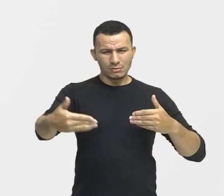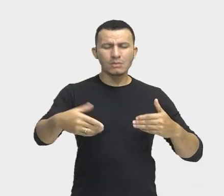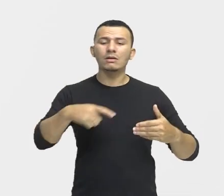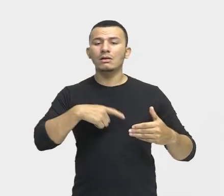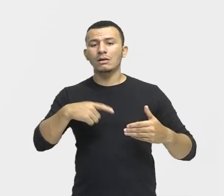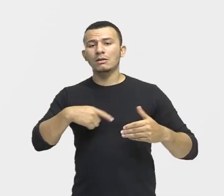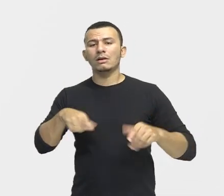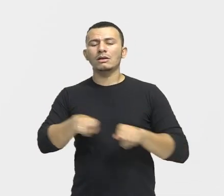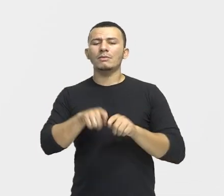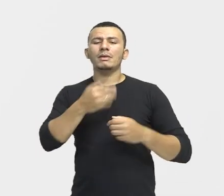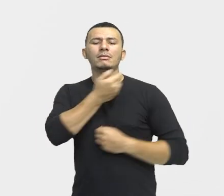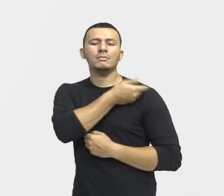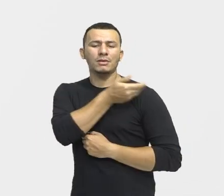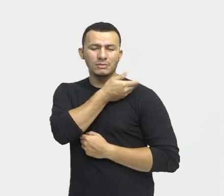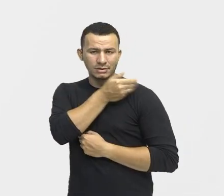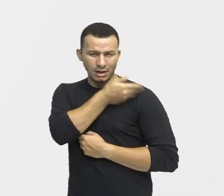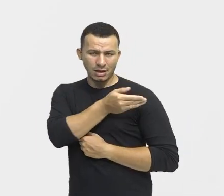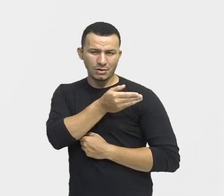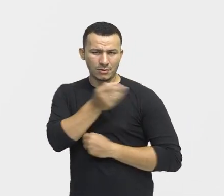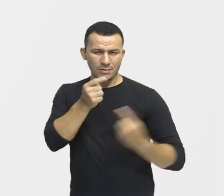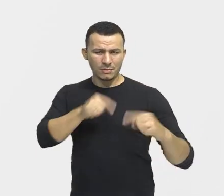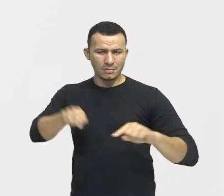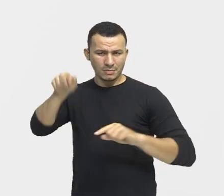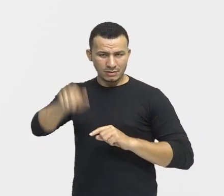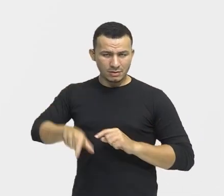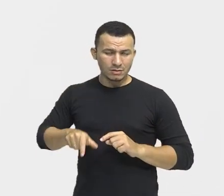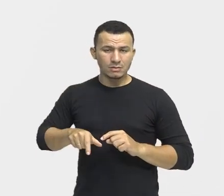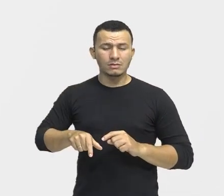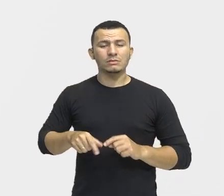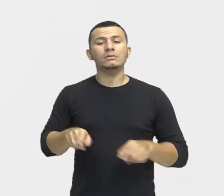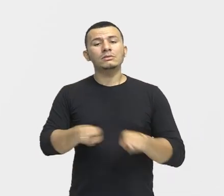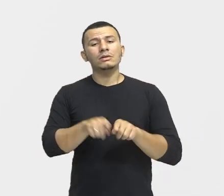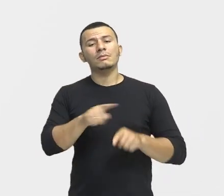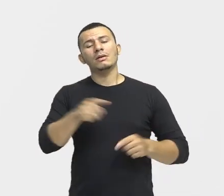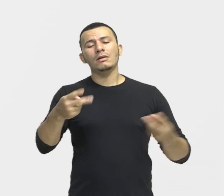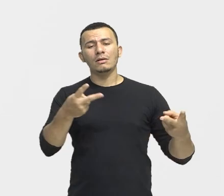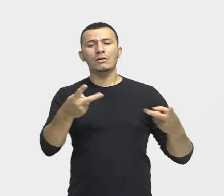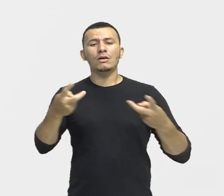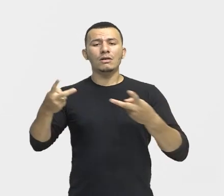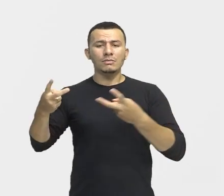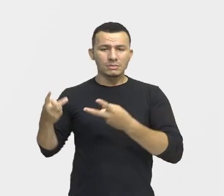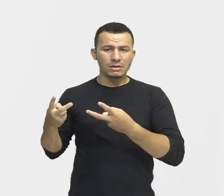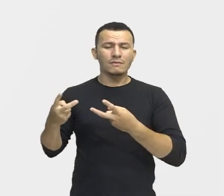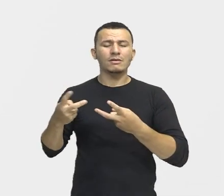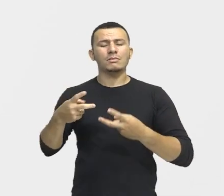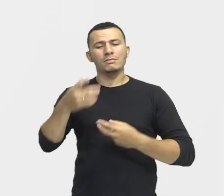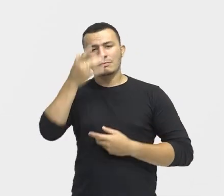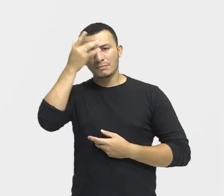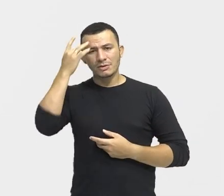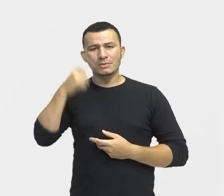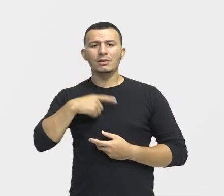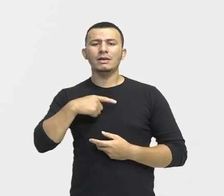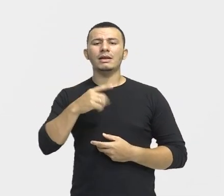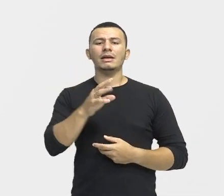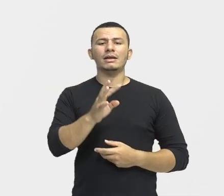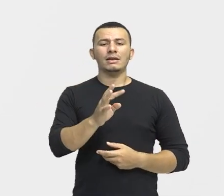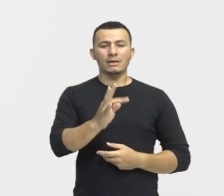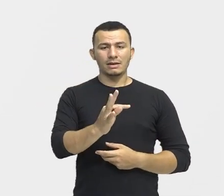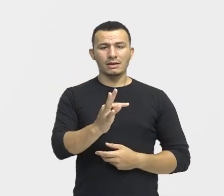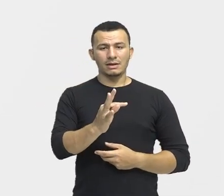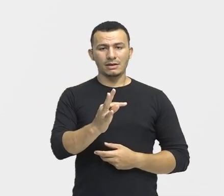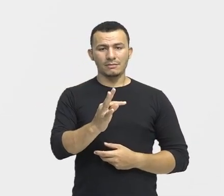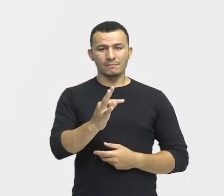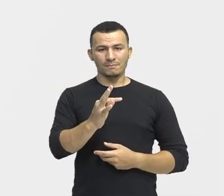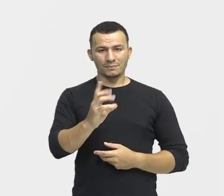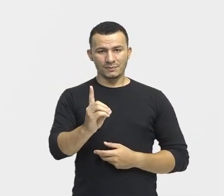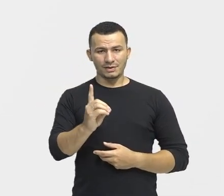associado ao preconceito, e aí muitas vezes quando a gente observa alguém que sofre de TDC